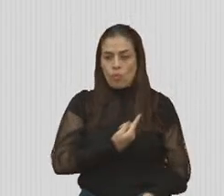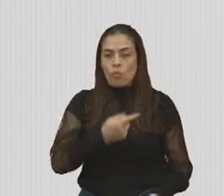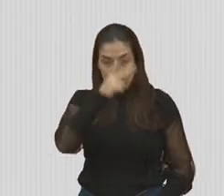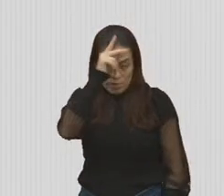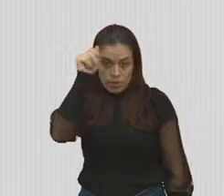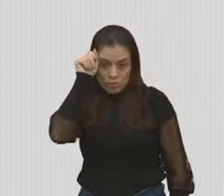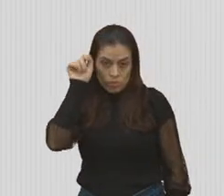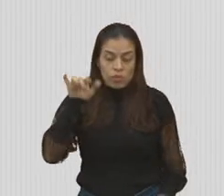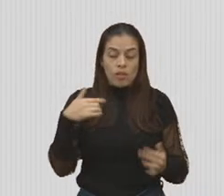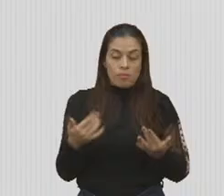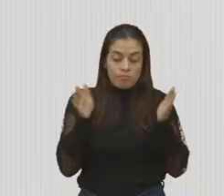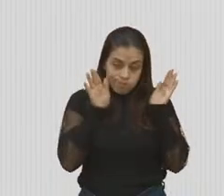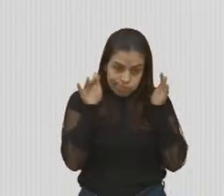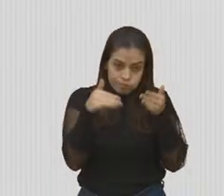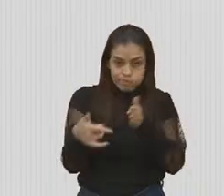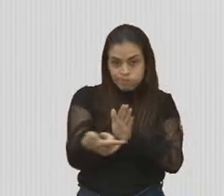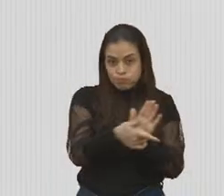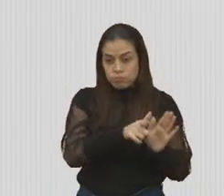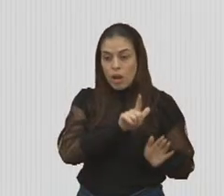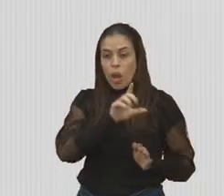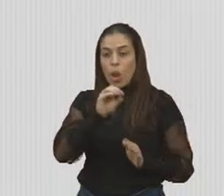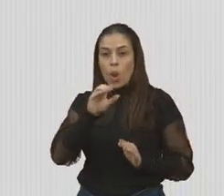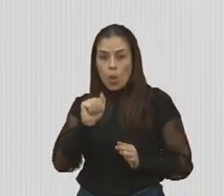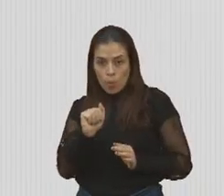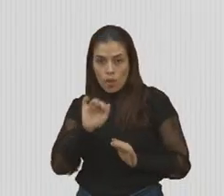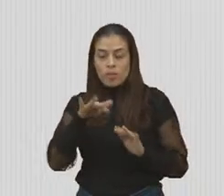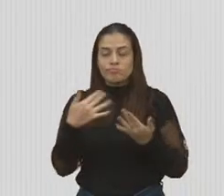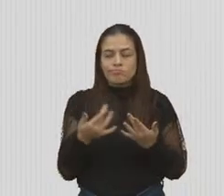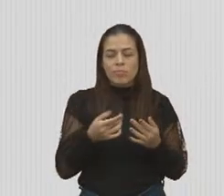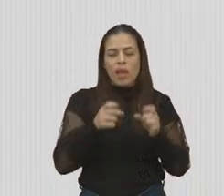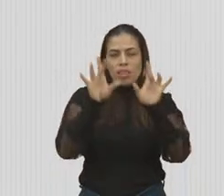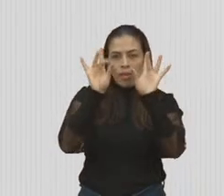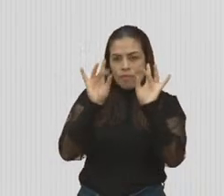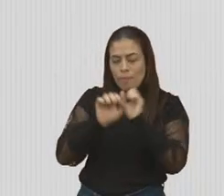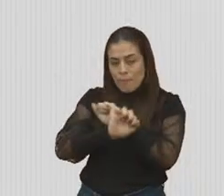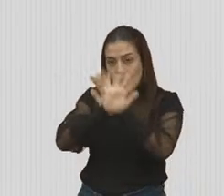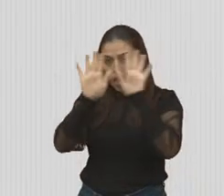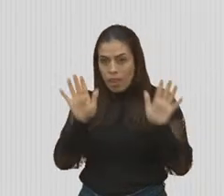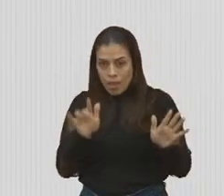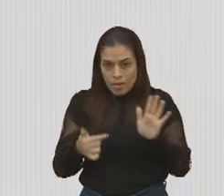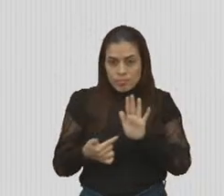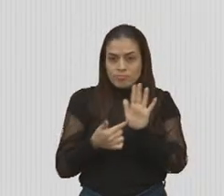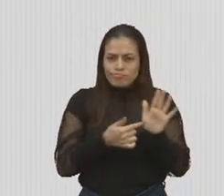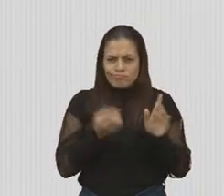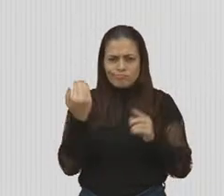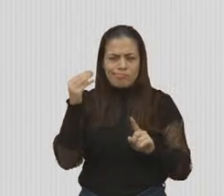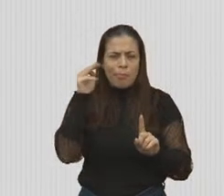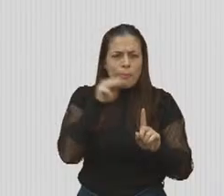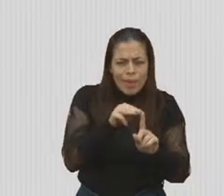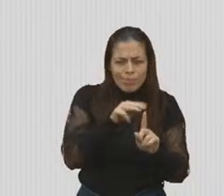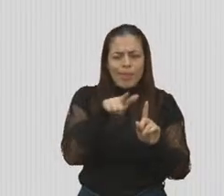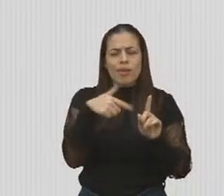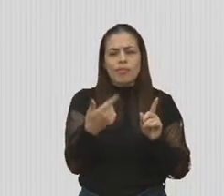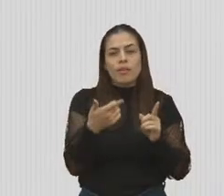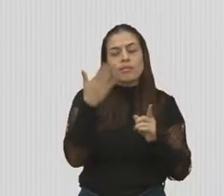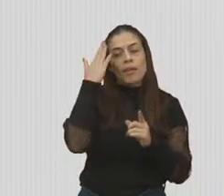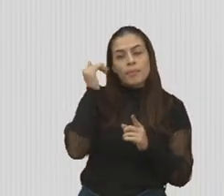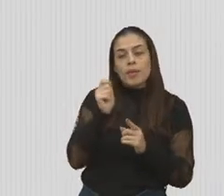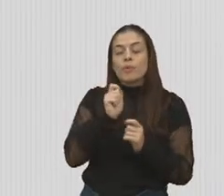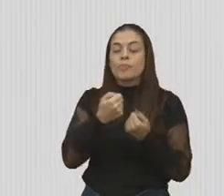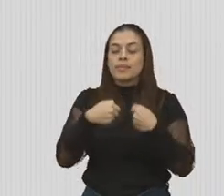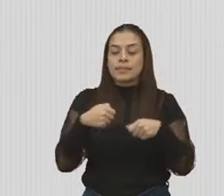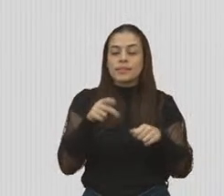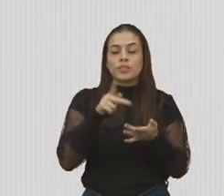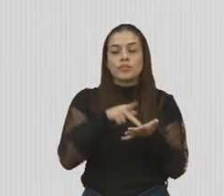seus principais objetivos é definir com clareza as metas e prioridades, dar transparência e atender às demandas da sociedade. Pode